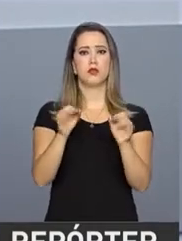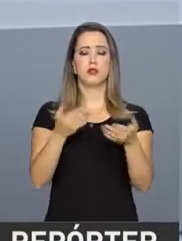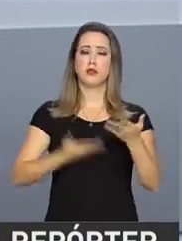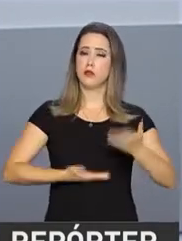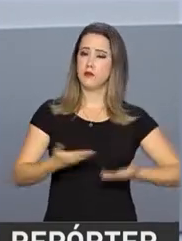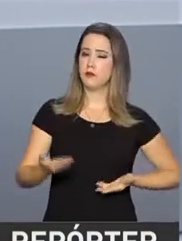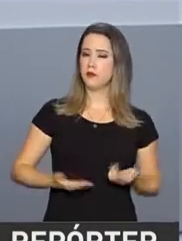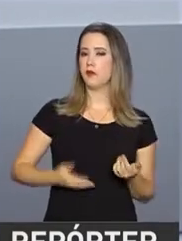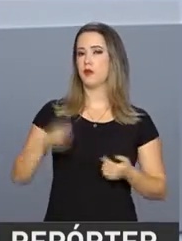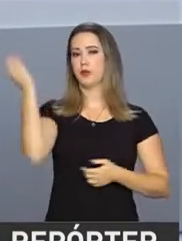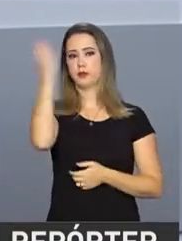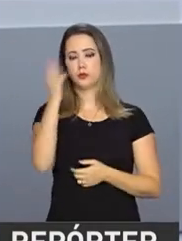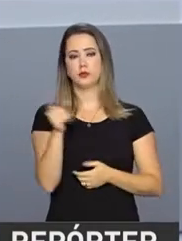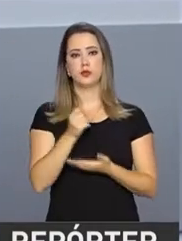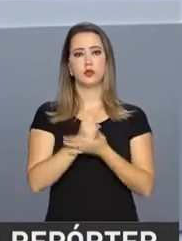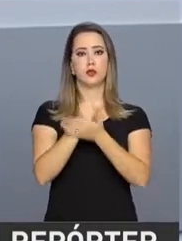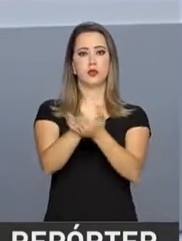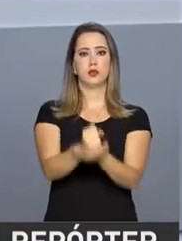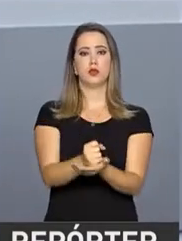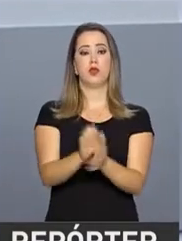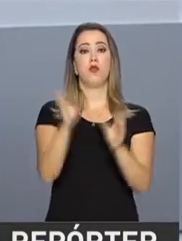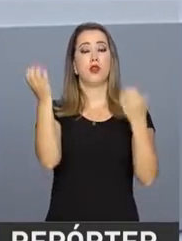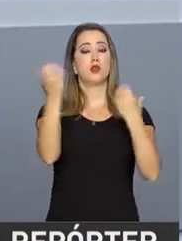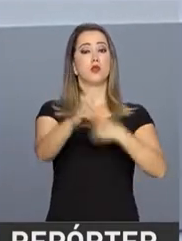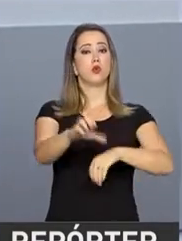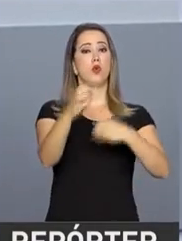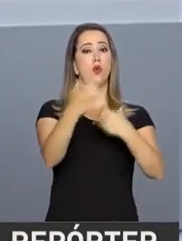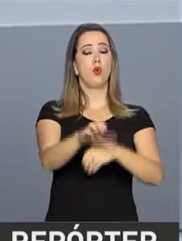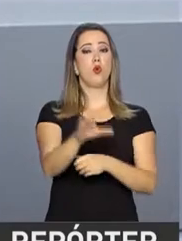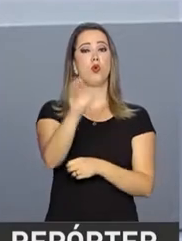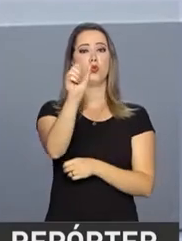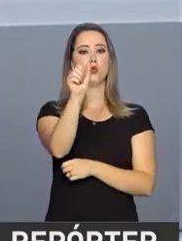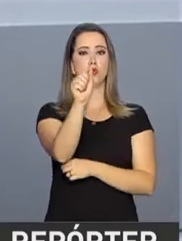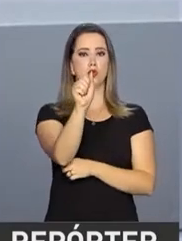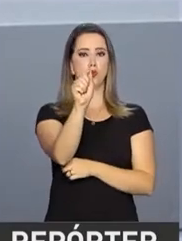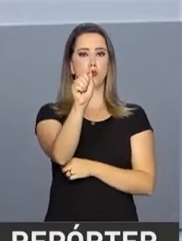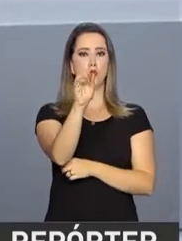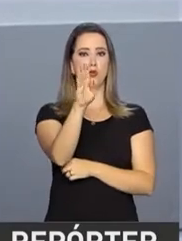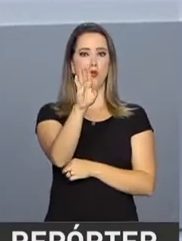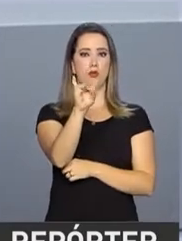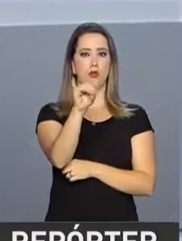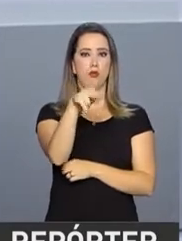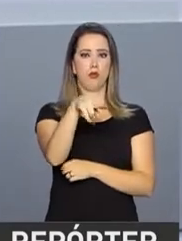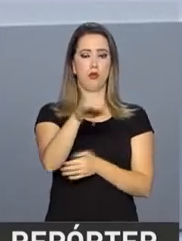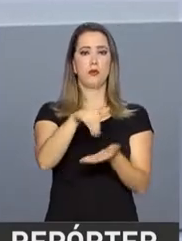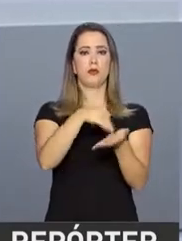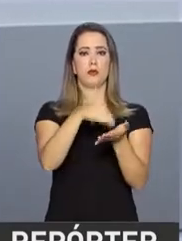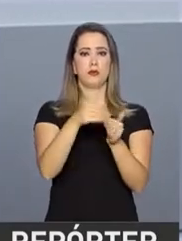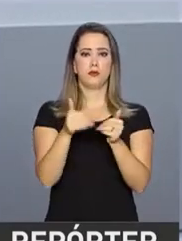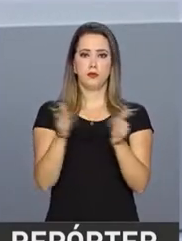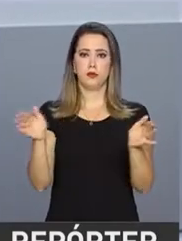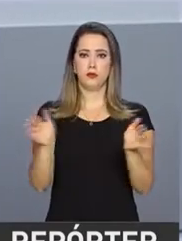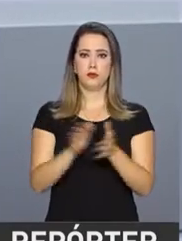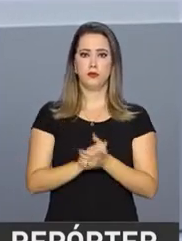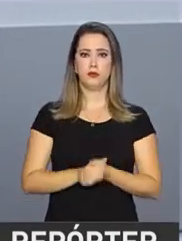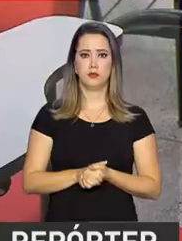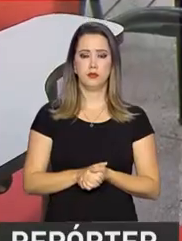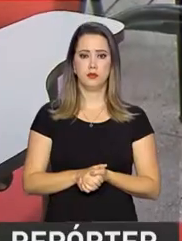o país é o que oferece o concurso da agência brasileira de inteligência abin que está com as inscrições abertas